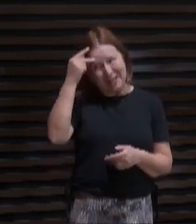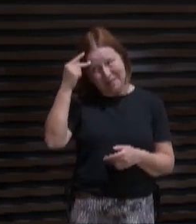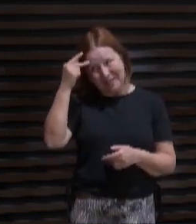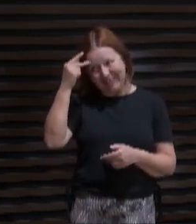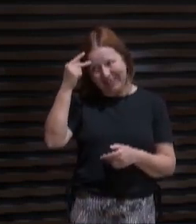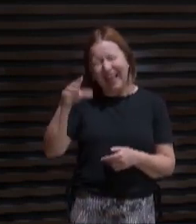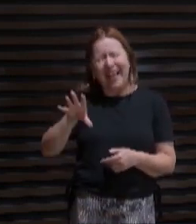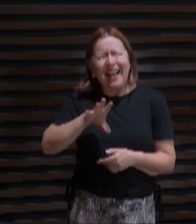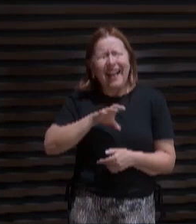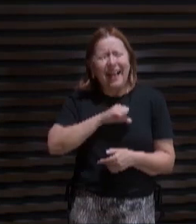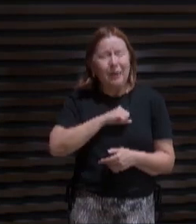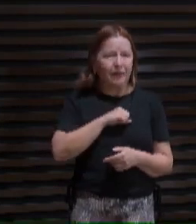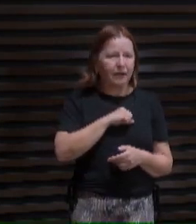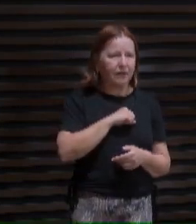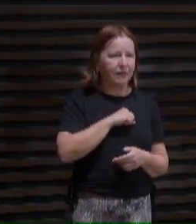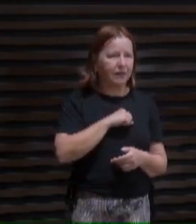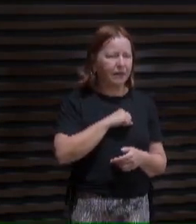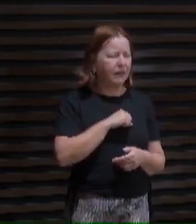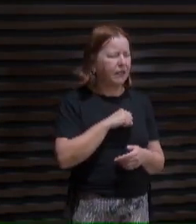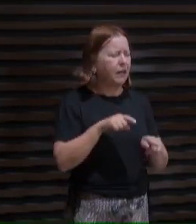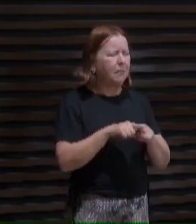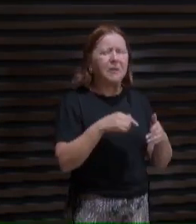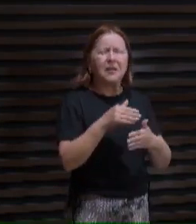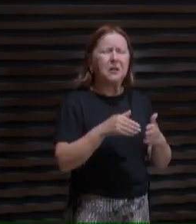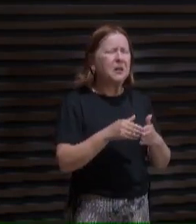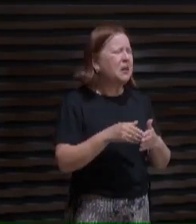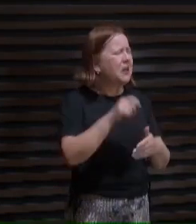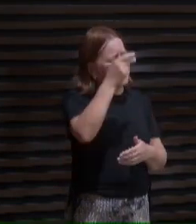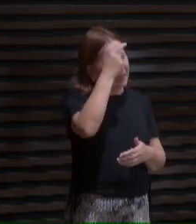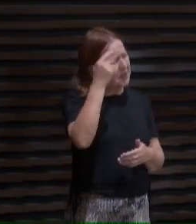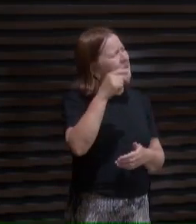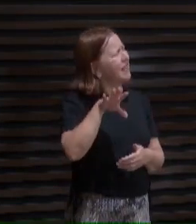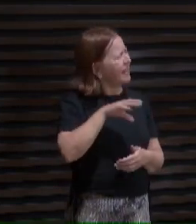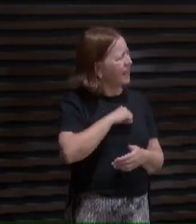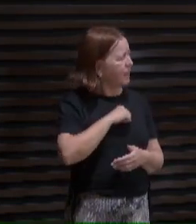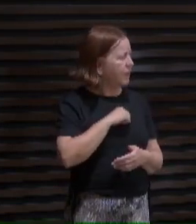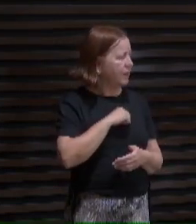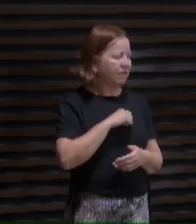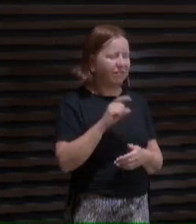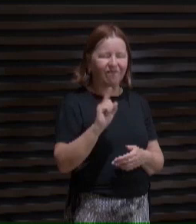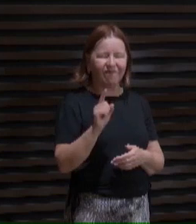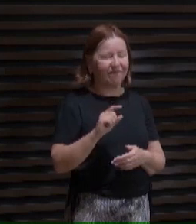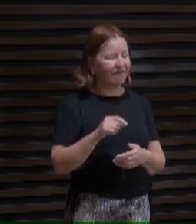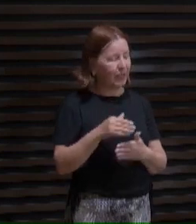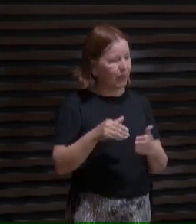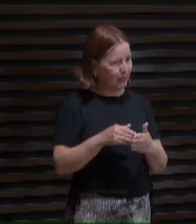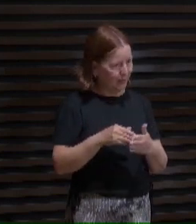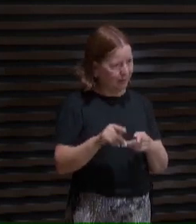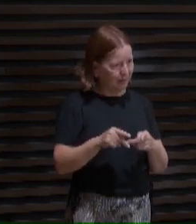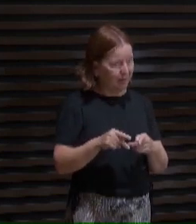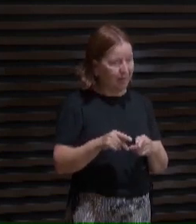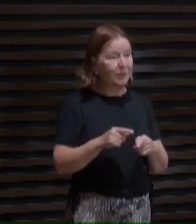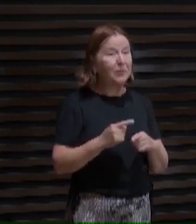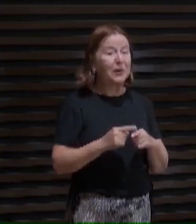amada. Não, mas todo mundo é amado. Eu digo: não, nem todo mundo é amado. E tem muita gente que não recebe o amor. E foi um papo